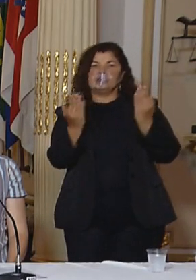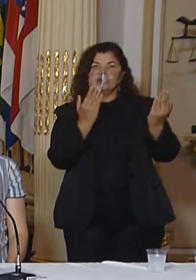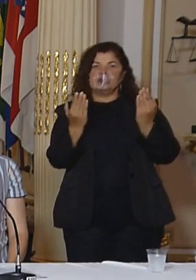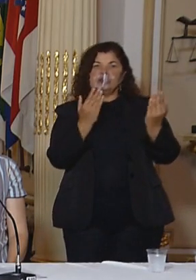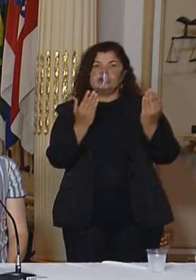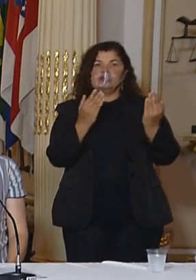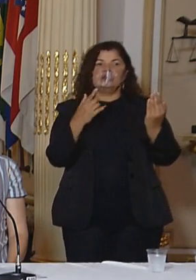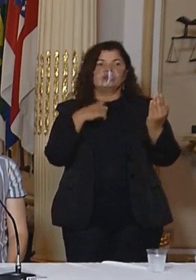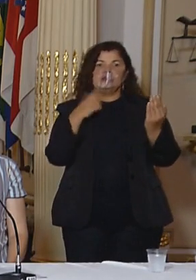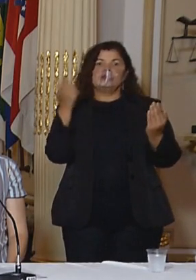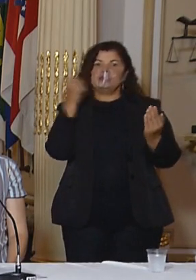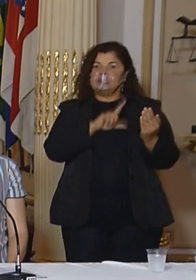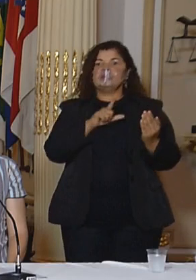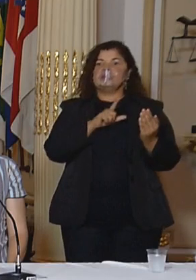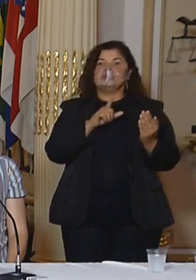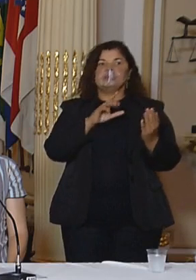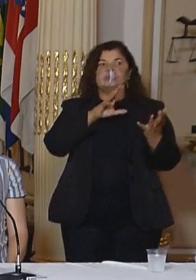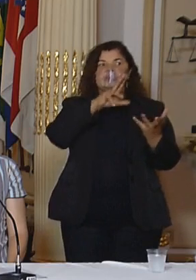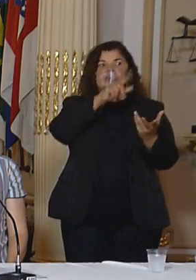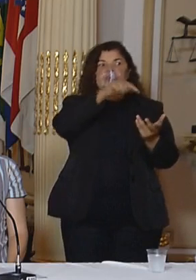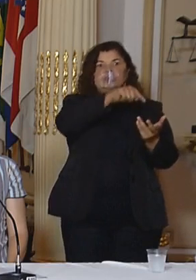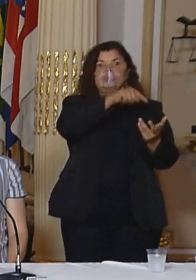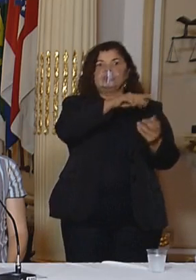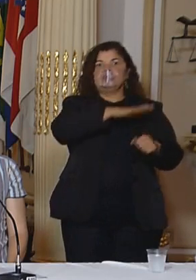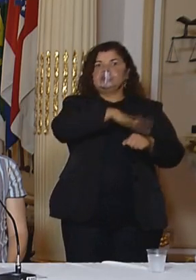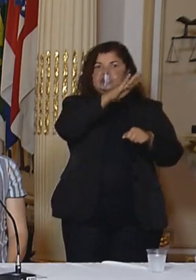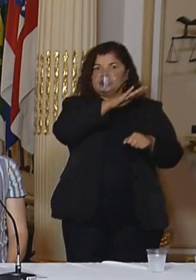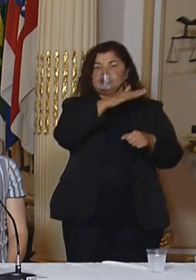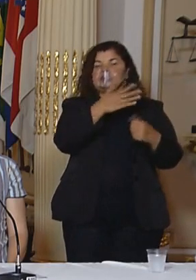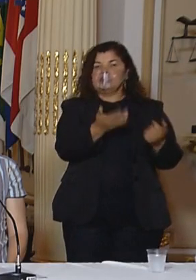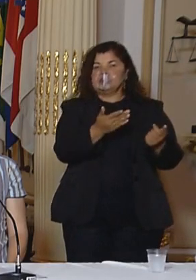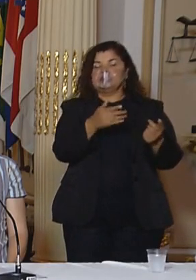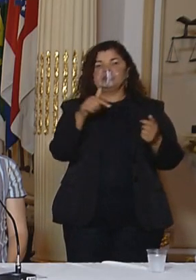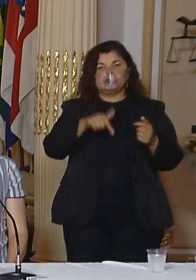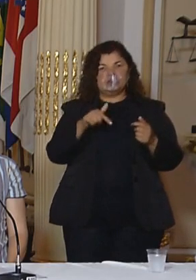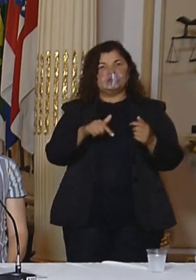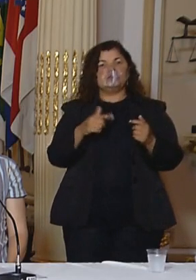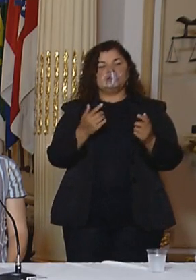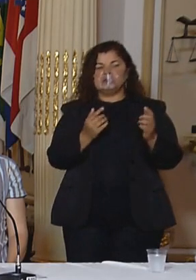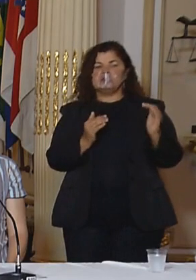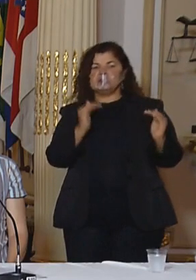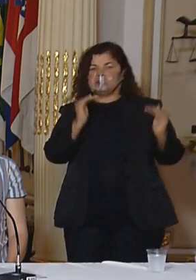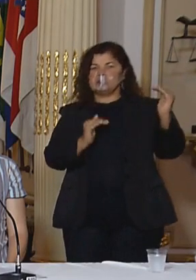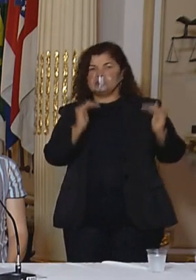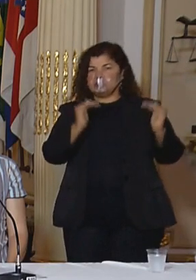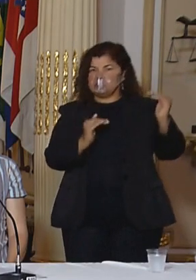as capacidades de testagem do mundo, né, os insumos.